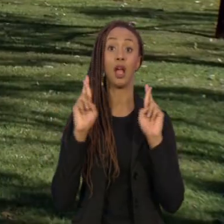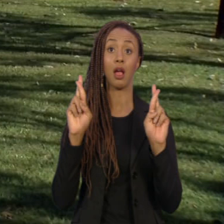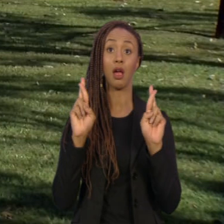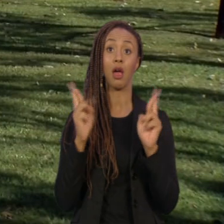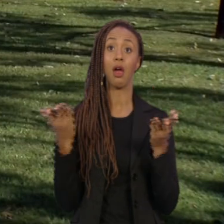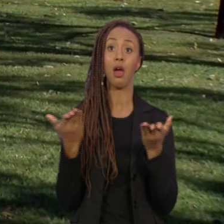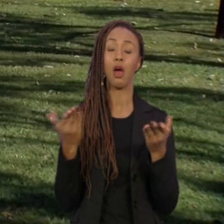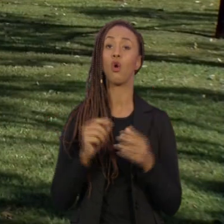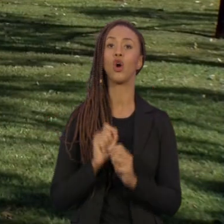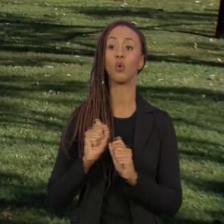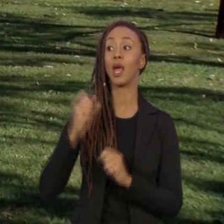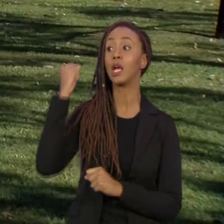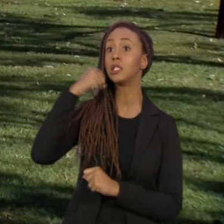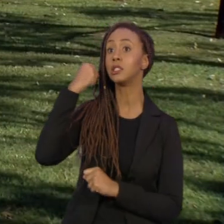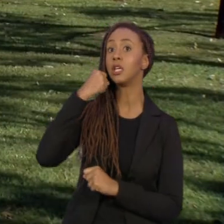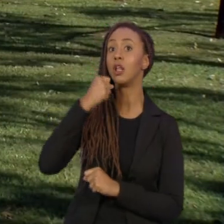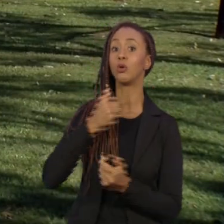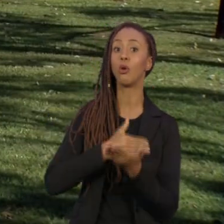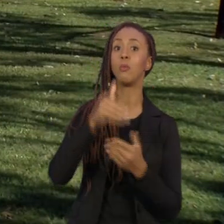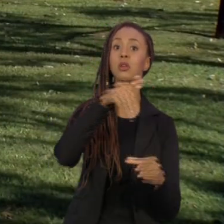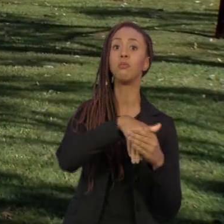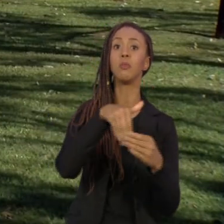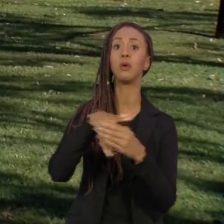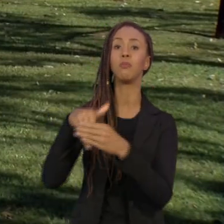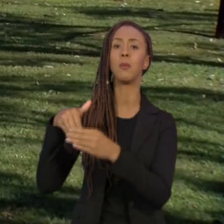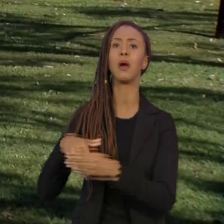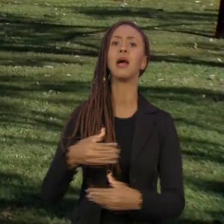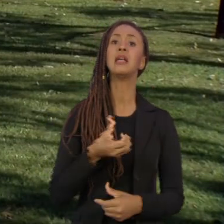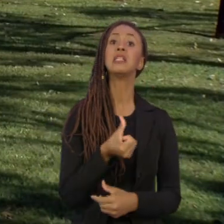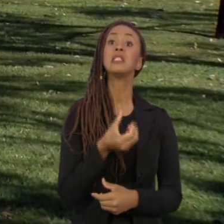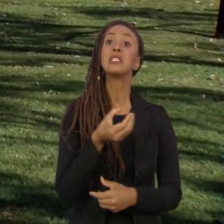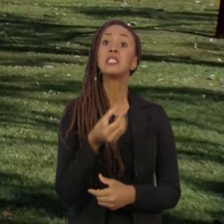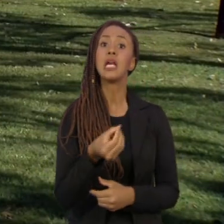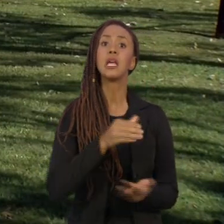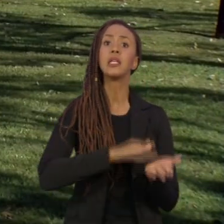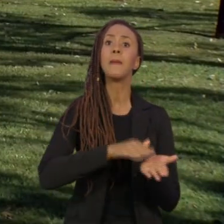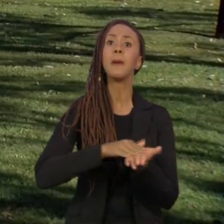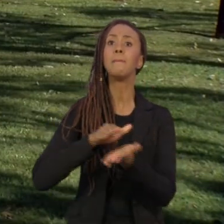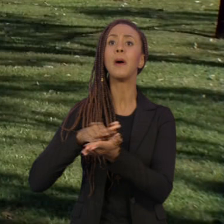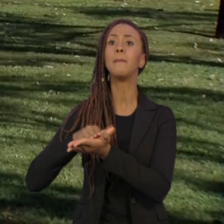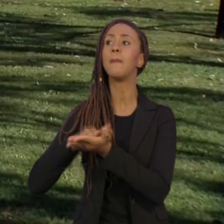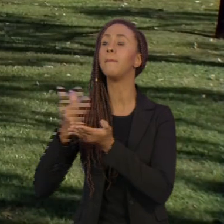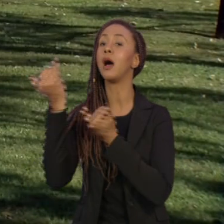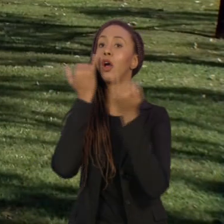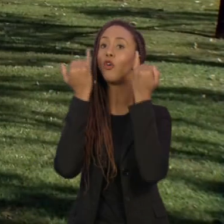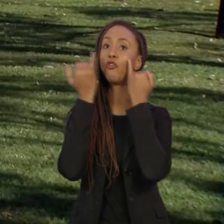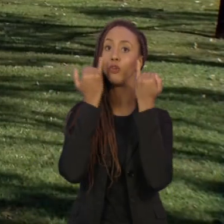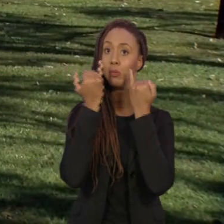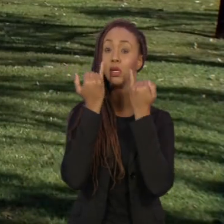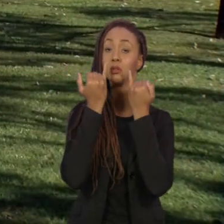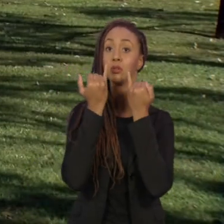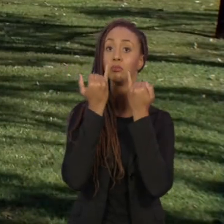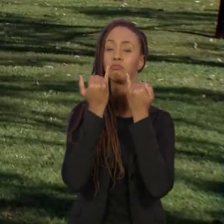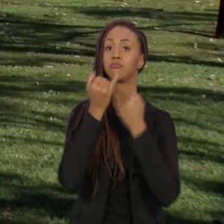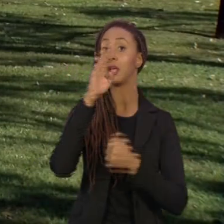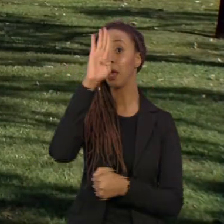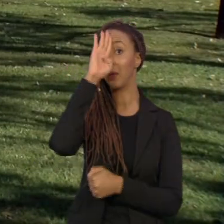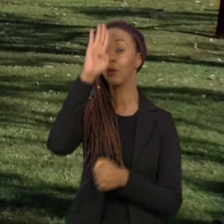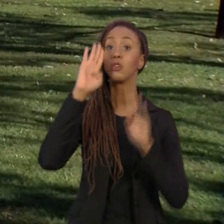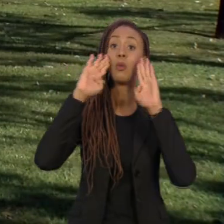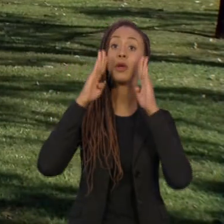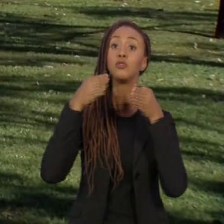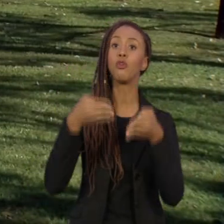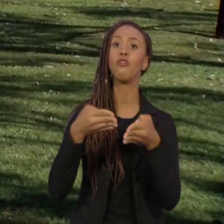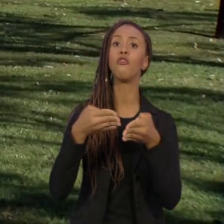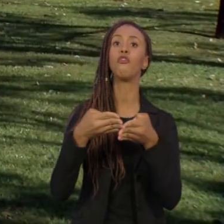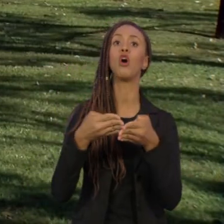que os senadores votem também outros 60 requerimentos de informação, principalmente em relação à